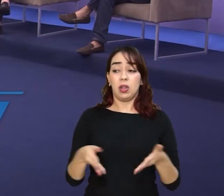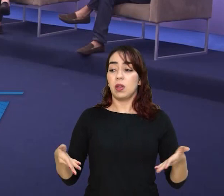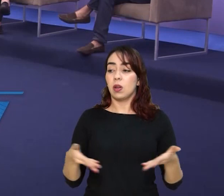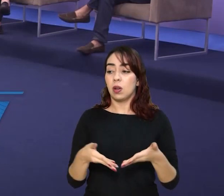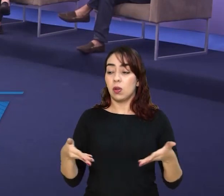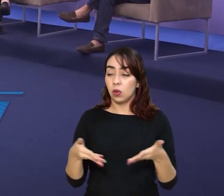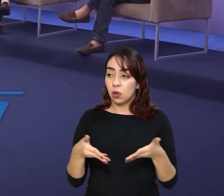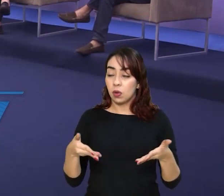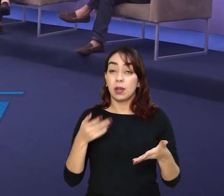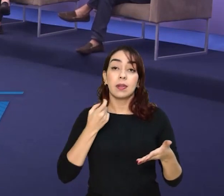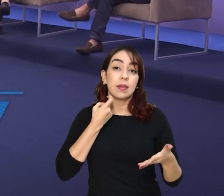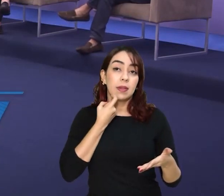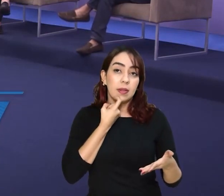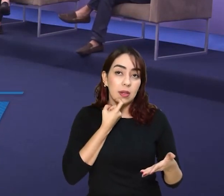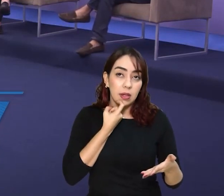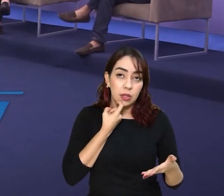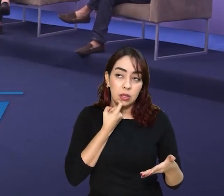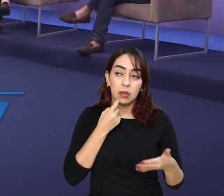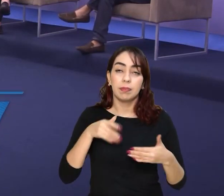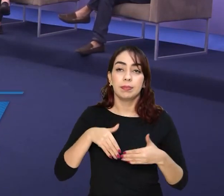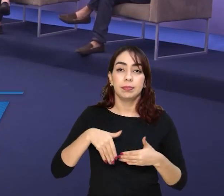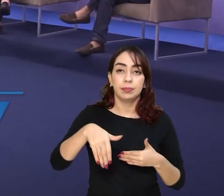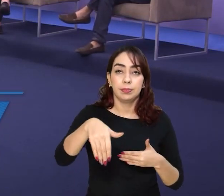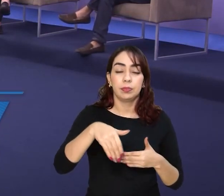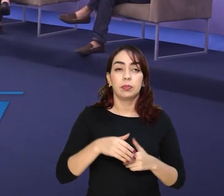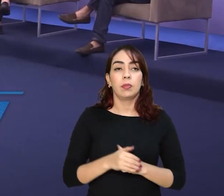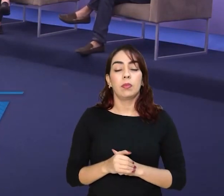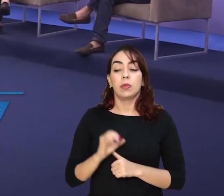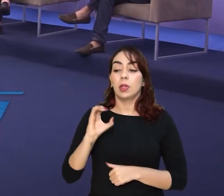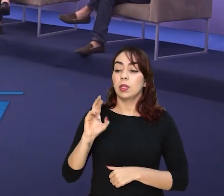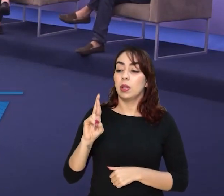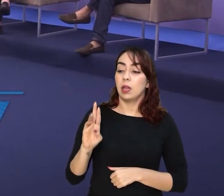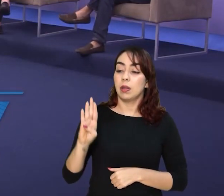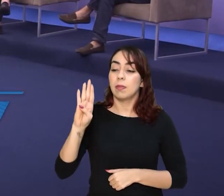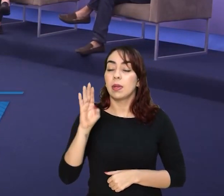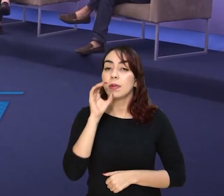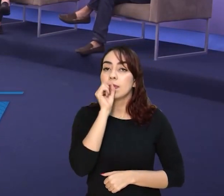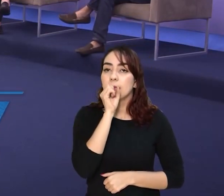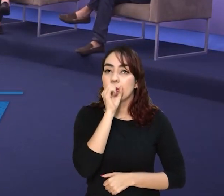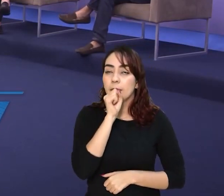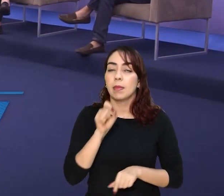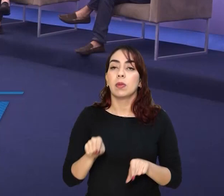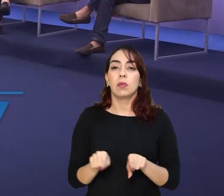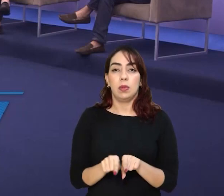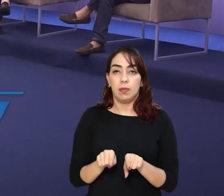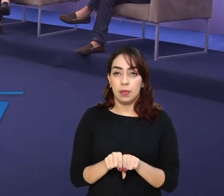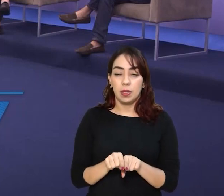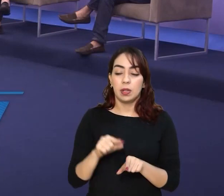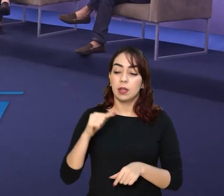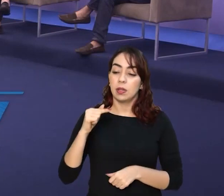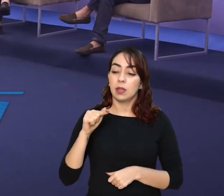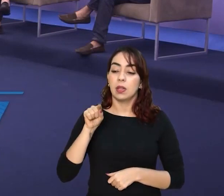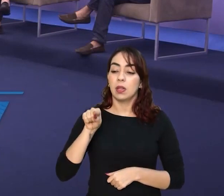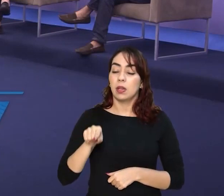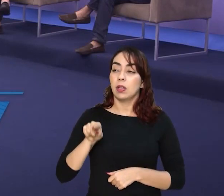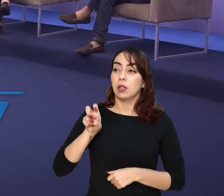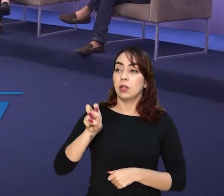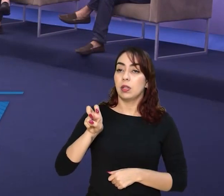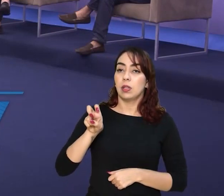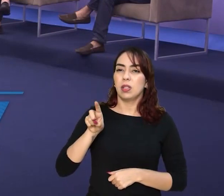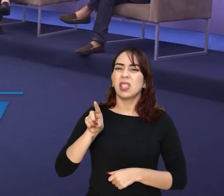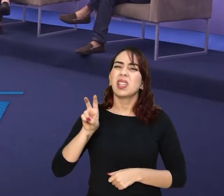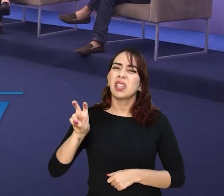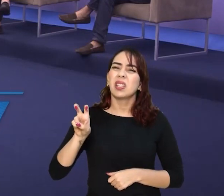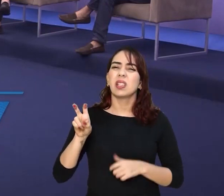jogo dessa terça-feira contra o Atlético Goianiense e depois contra o CRB, sábado que vem, que mudou de horário, foi para 7h15. Uma bagunça.